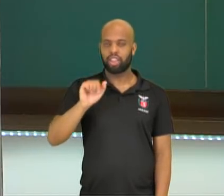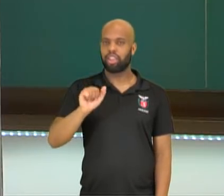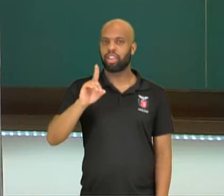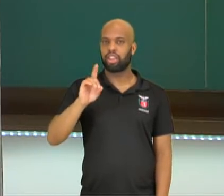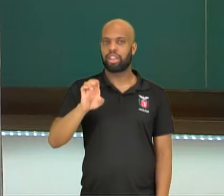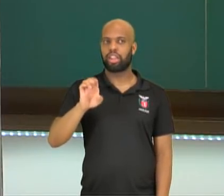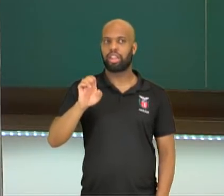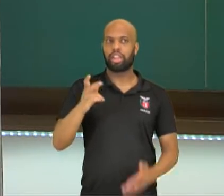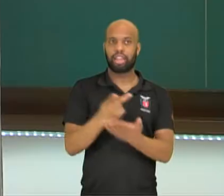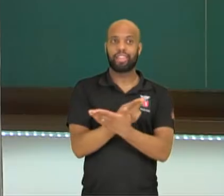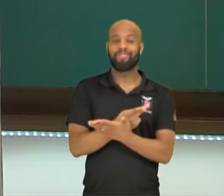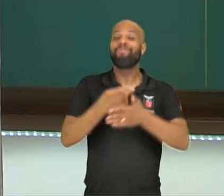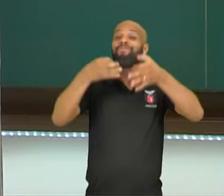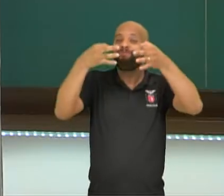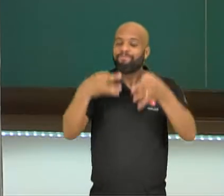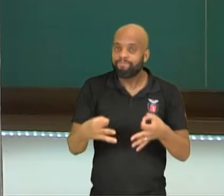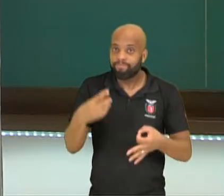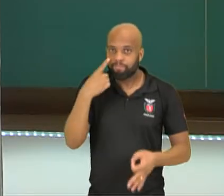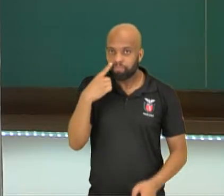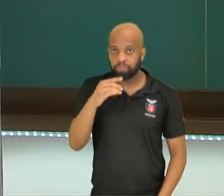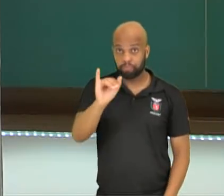Não, né, gente? A palavra é